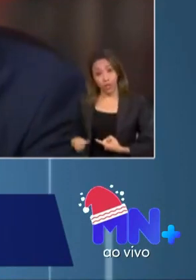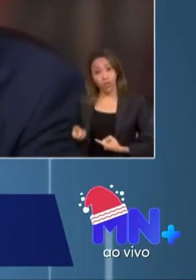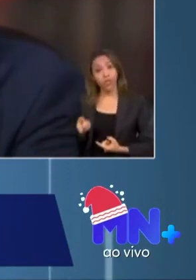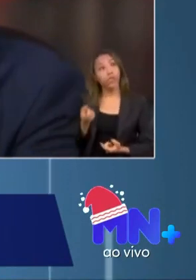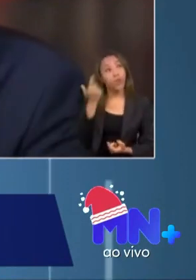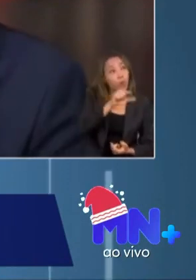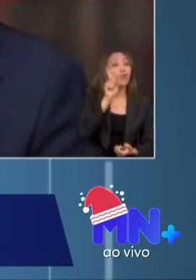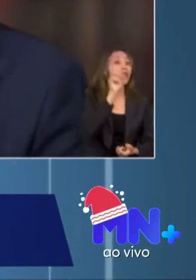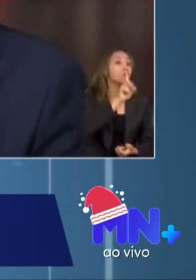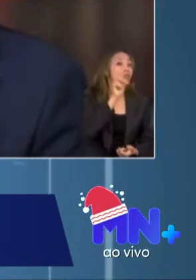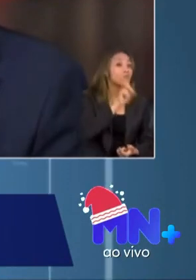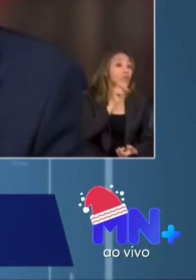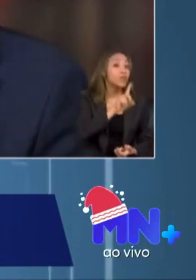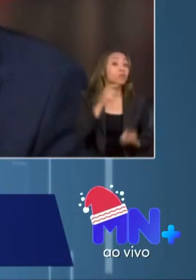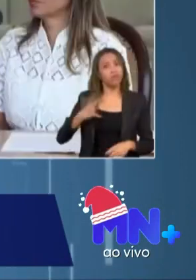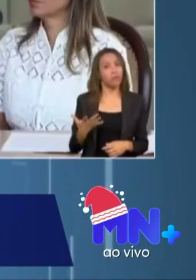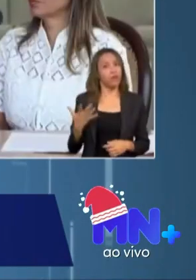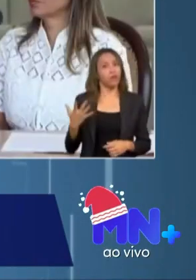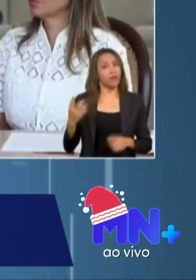político.